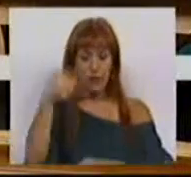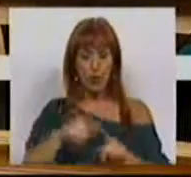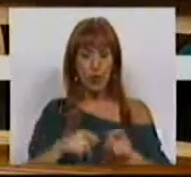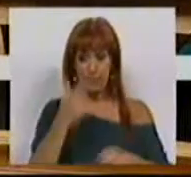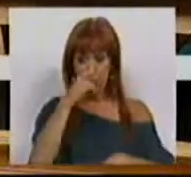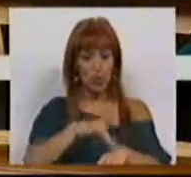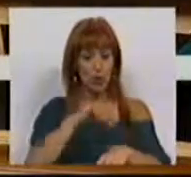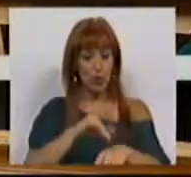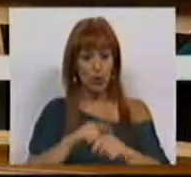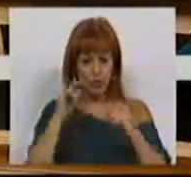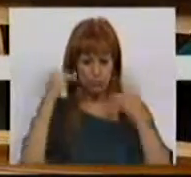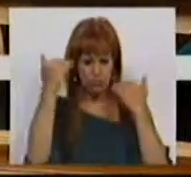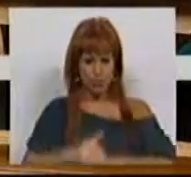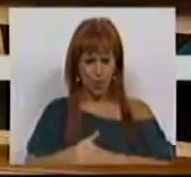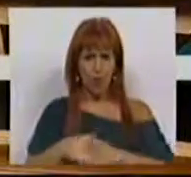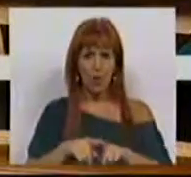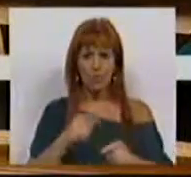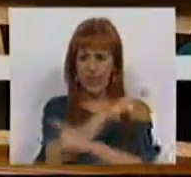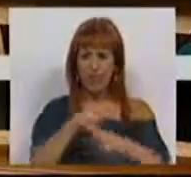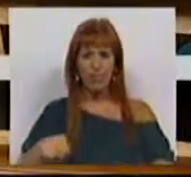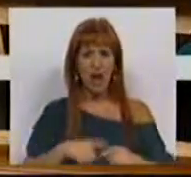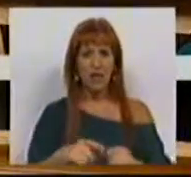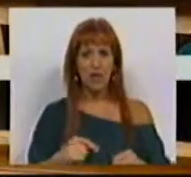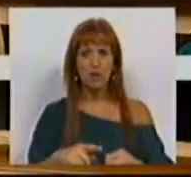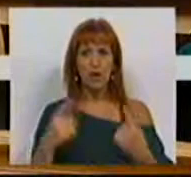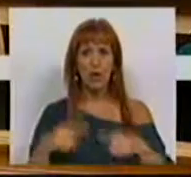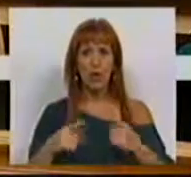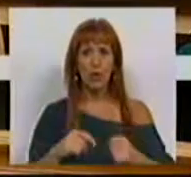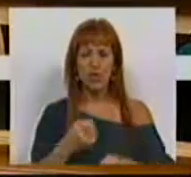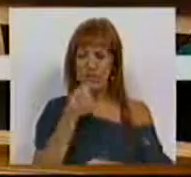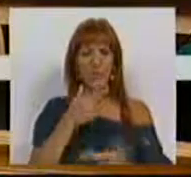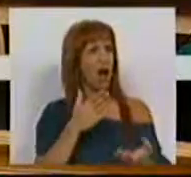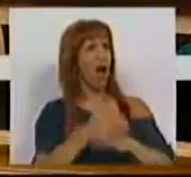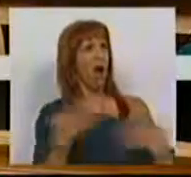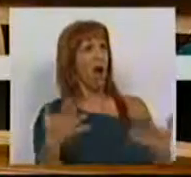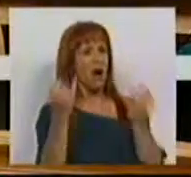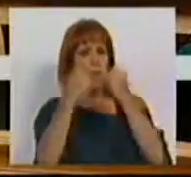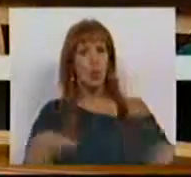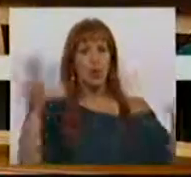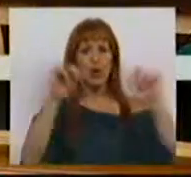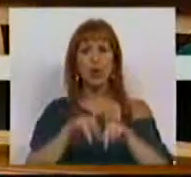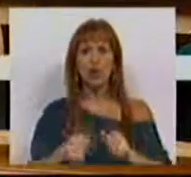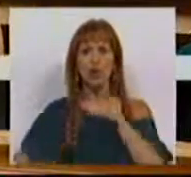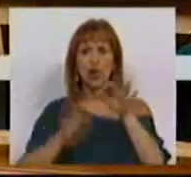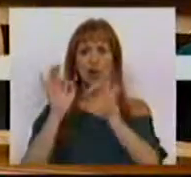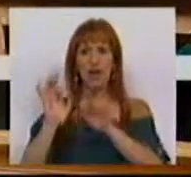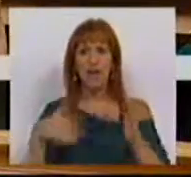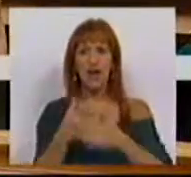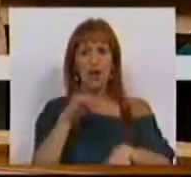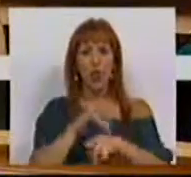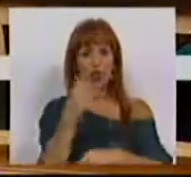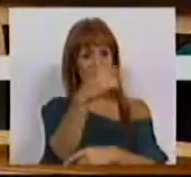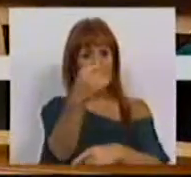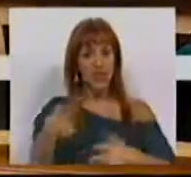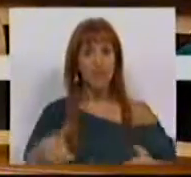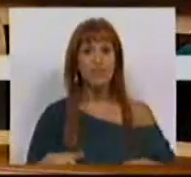dos doentes é um racionamento que impede que tenham acesso aos medicamentos mais inovadores e aos melhores tratamentos para as doenças de que